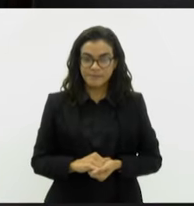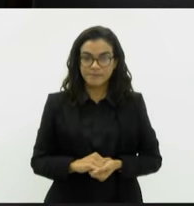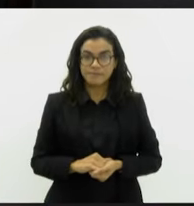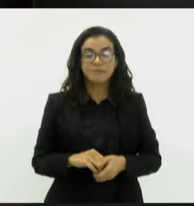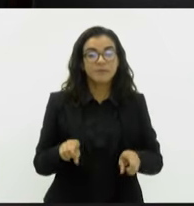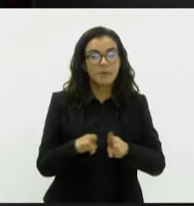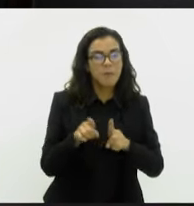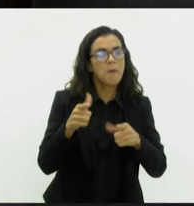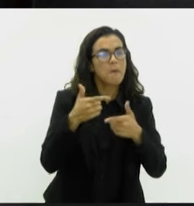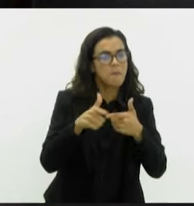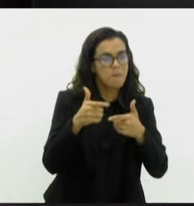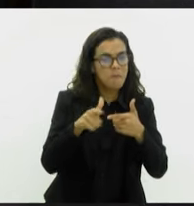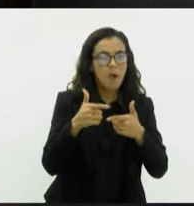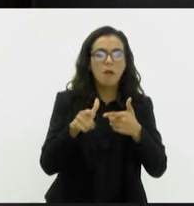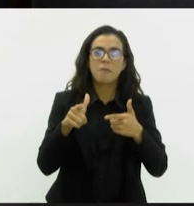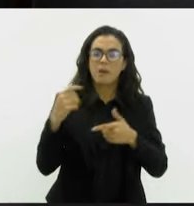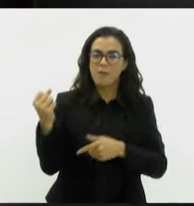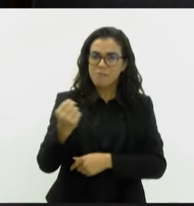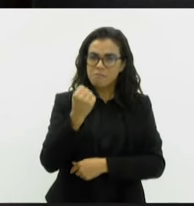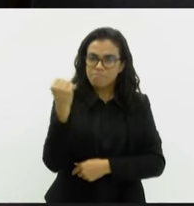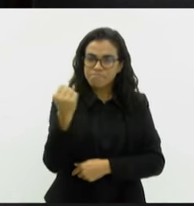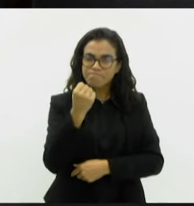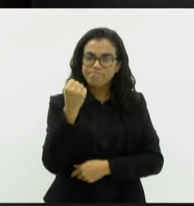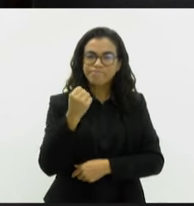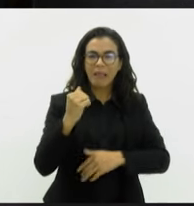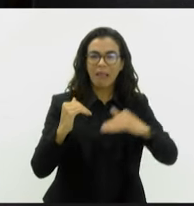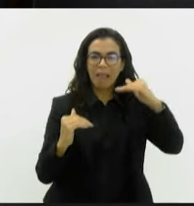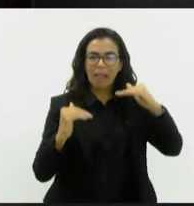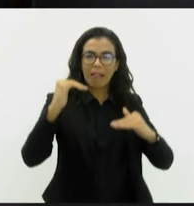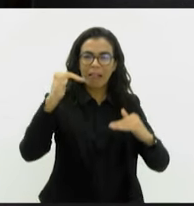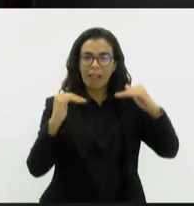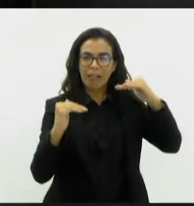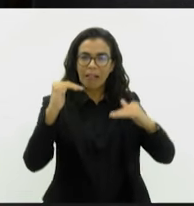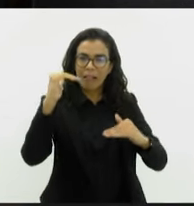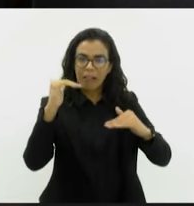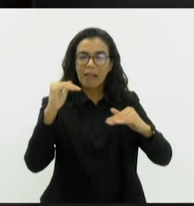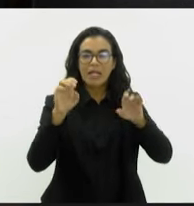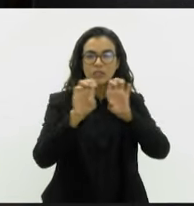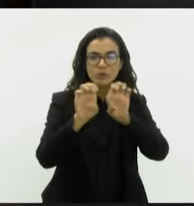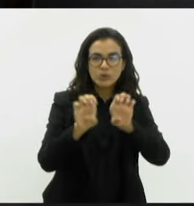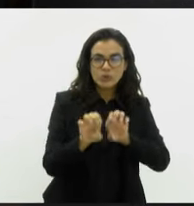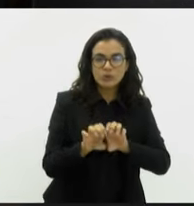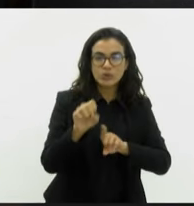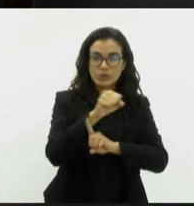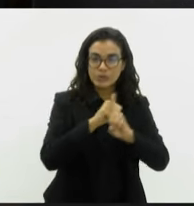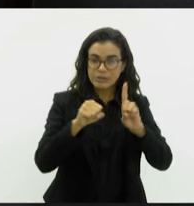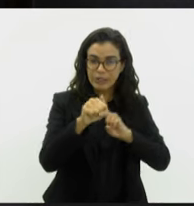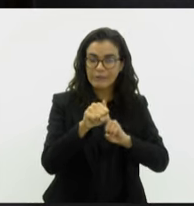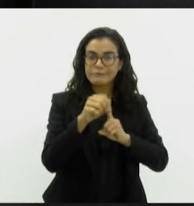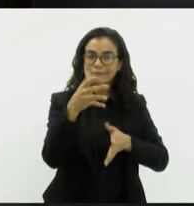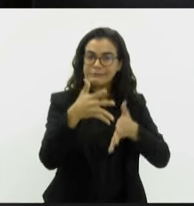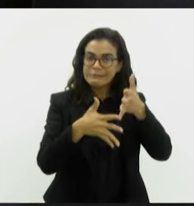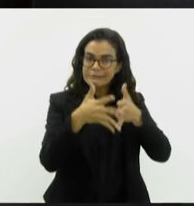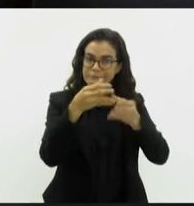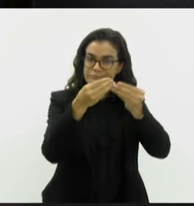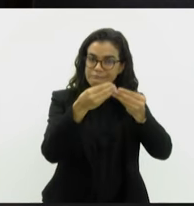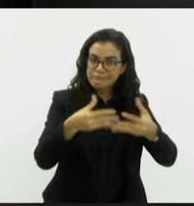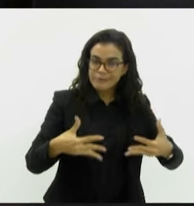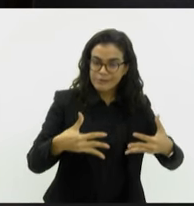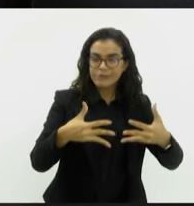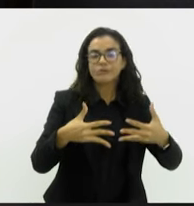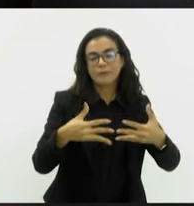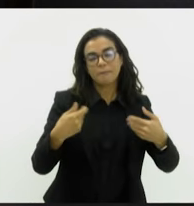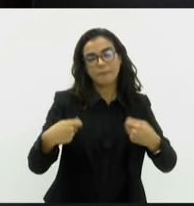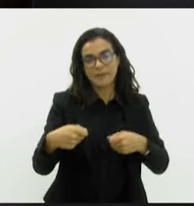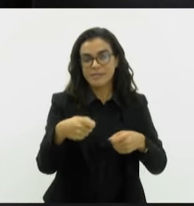Este é um problema grave enraizado em desigualdades estruturais e normas sociais prej prejudiciais que